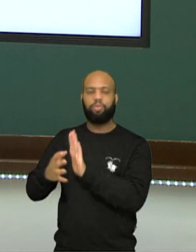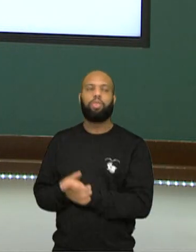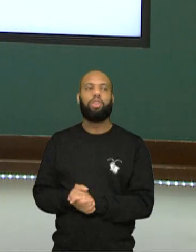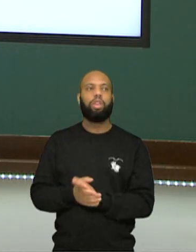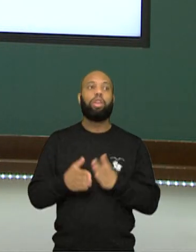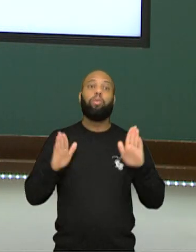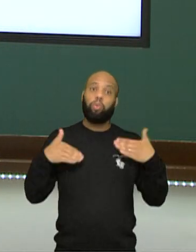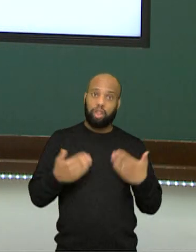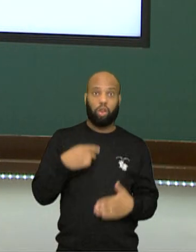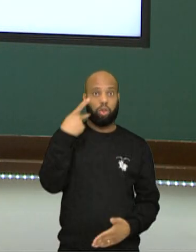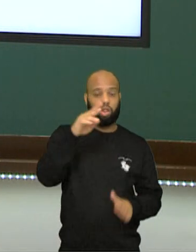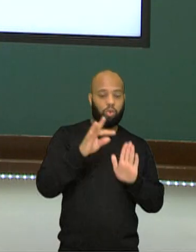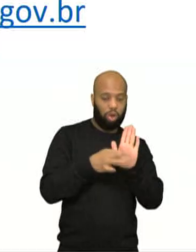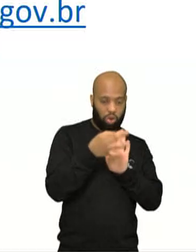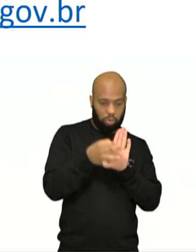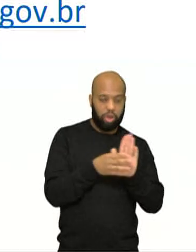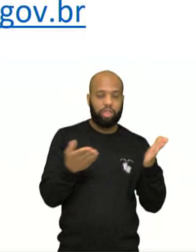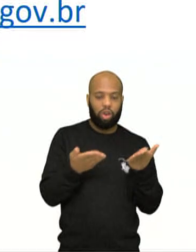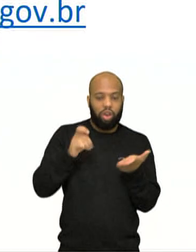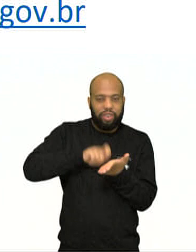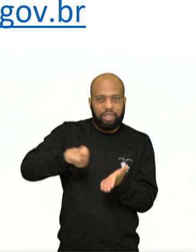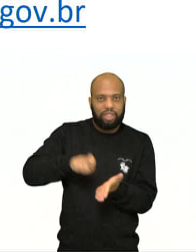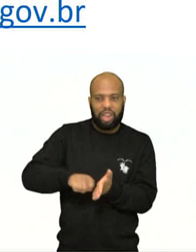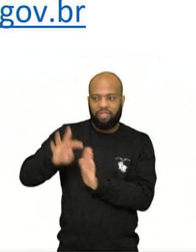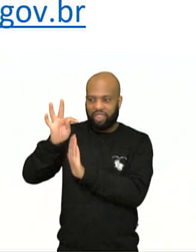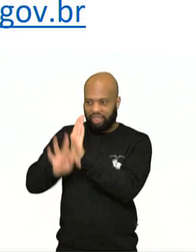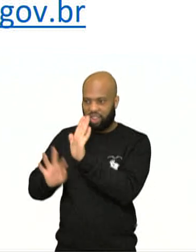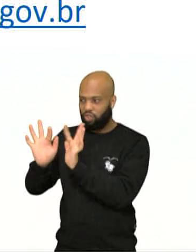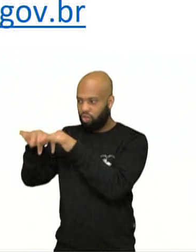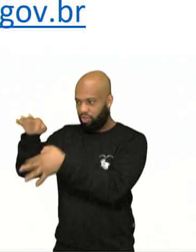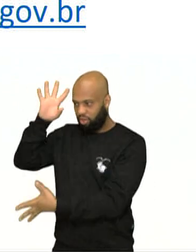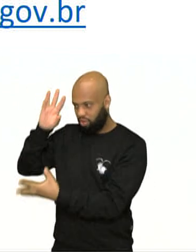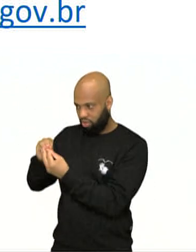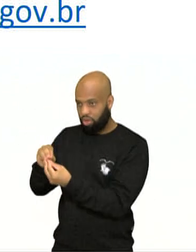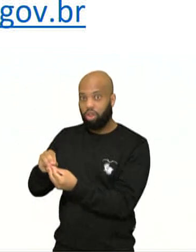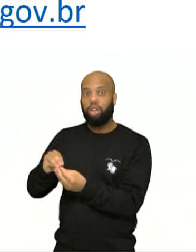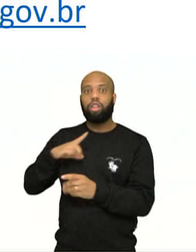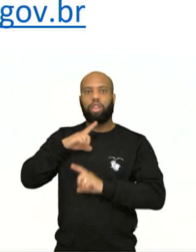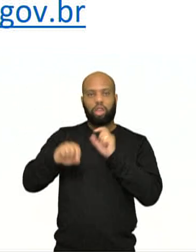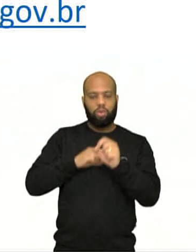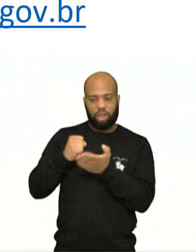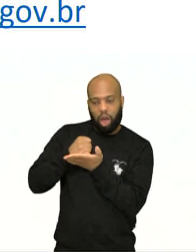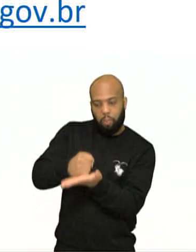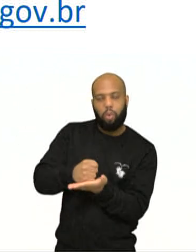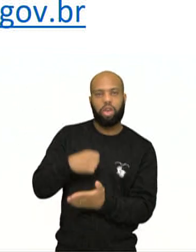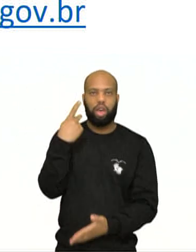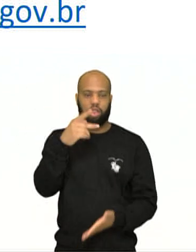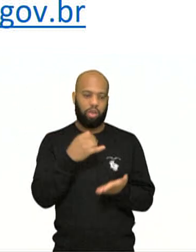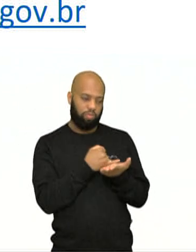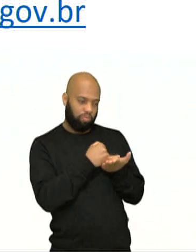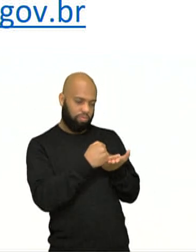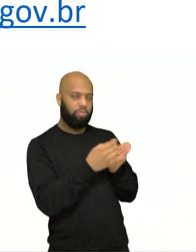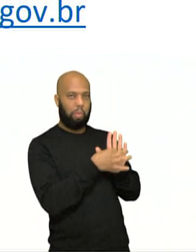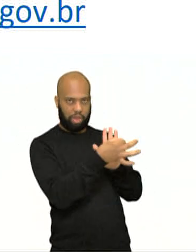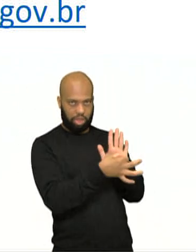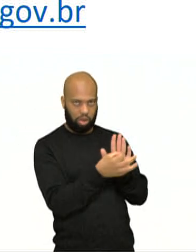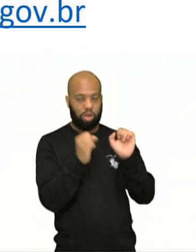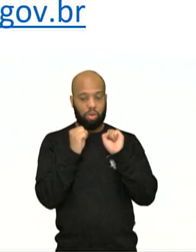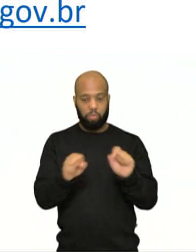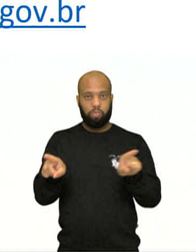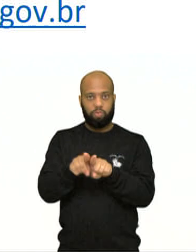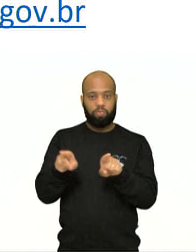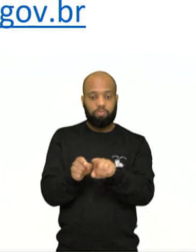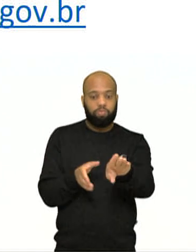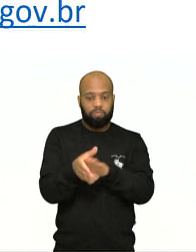seus argumentos, escreva a conclusão. Ela deve reforçar sua opinião inicial. Ainda você pode sugerir dicas